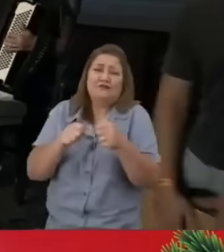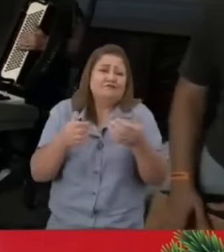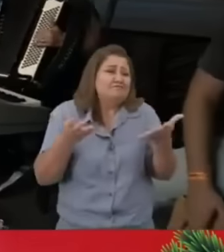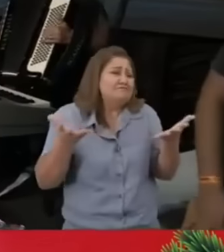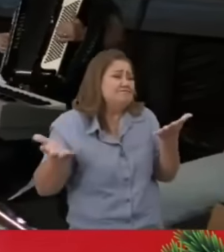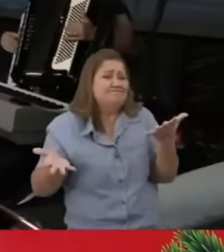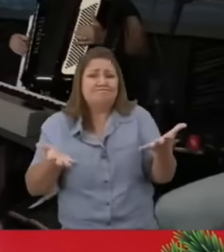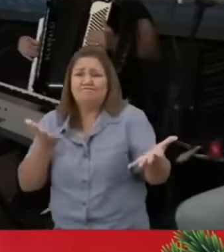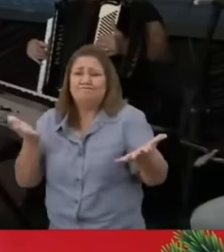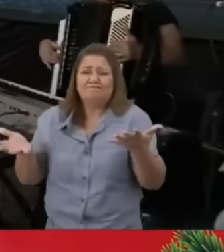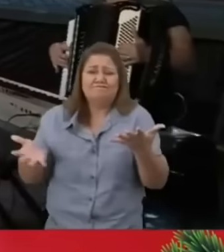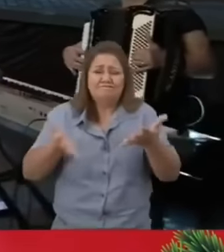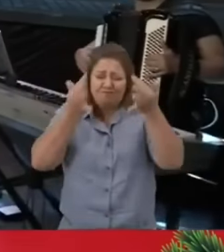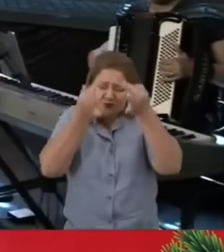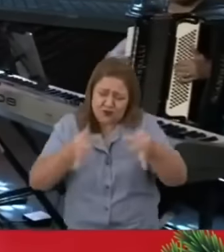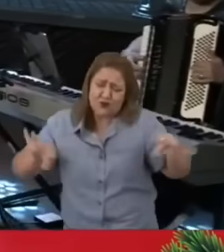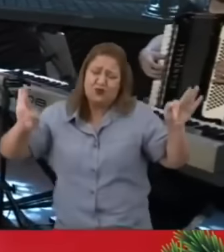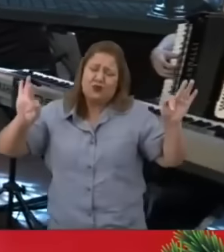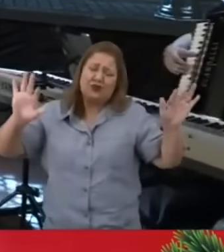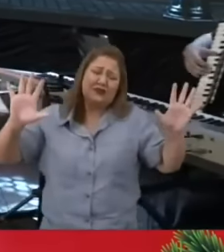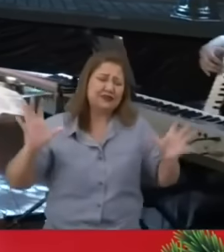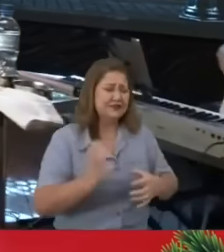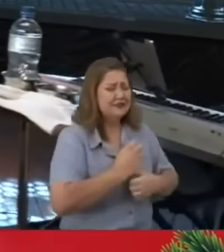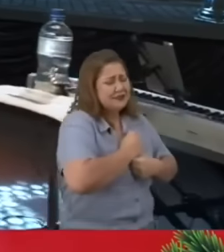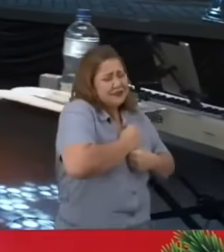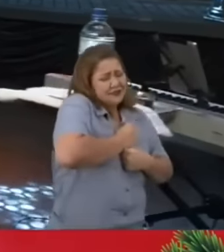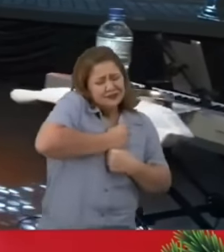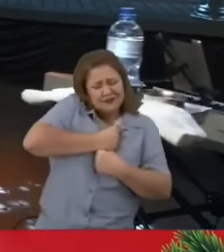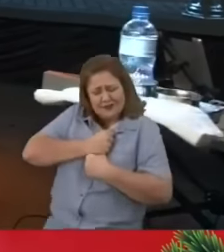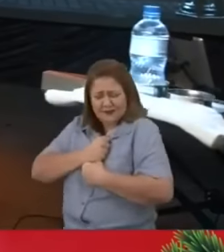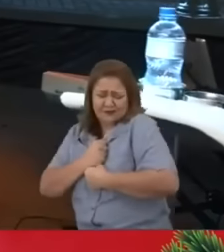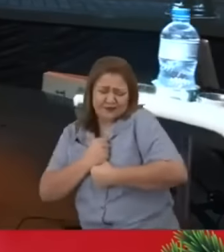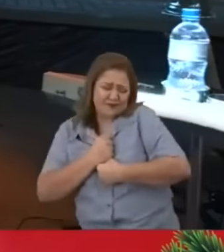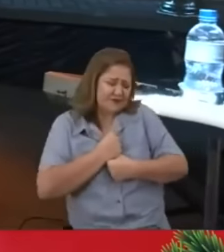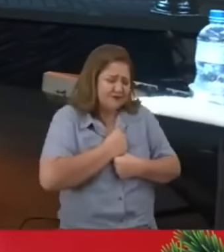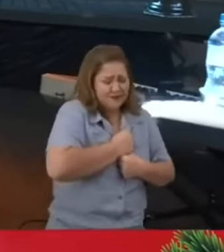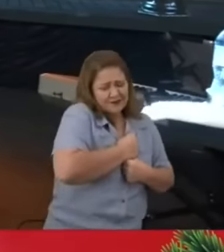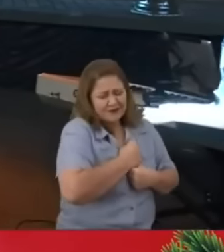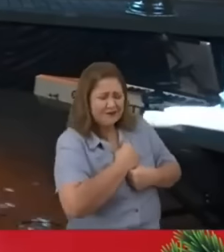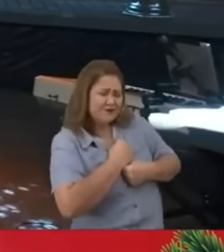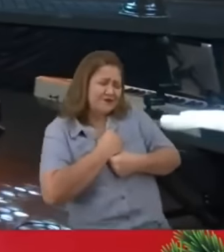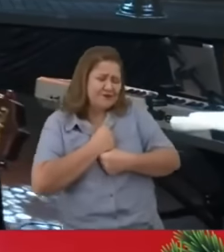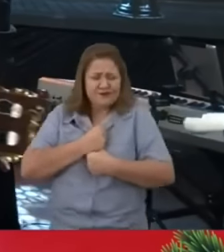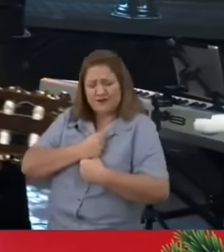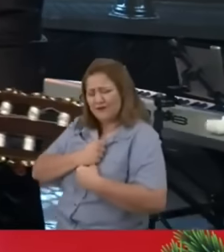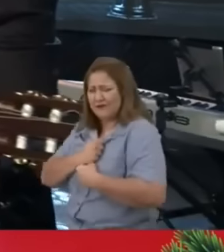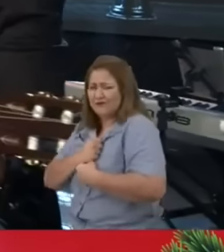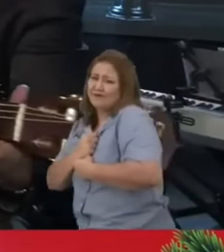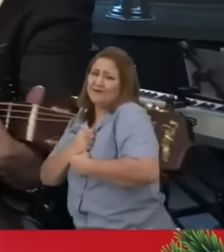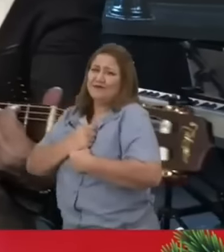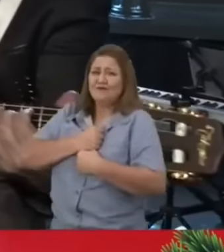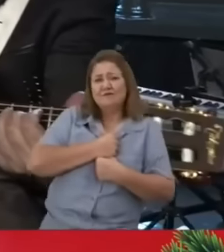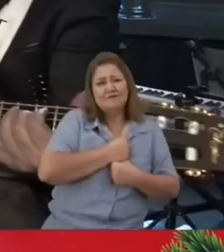Mas que fazer com essa dor que me invade? E aí,